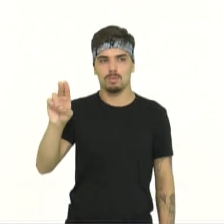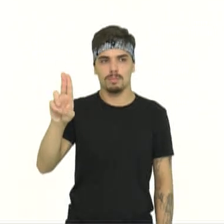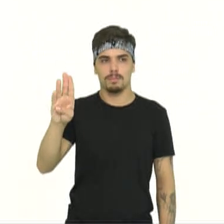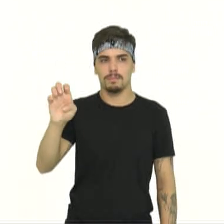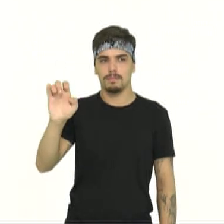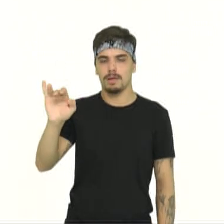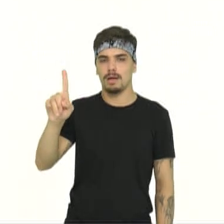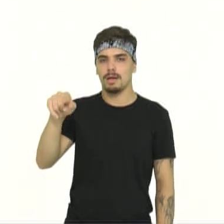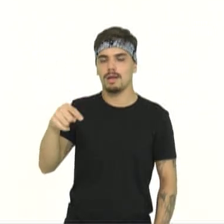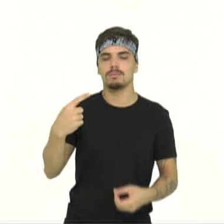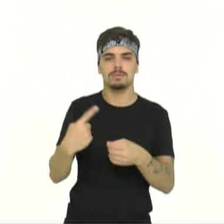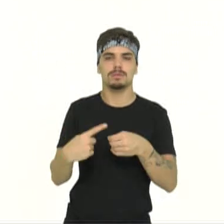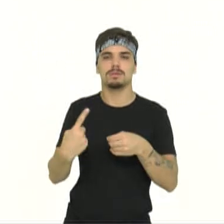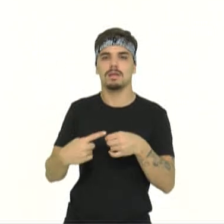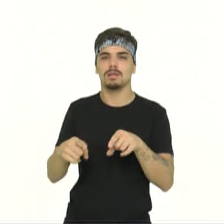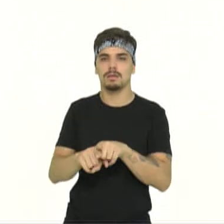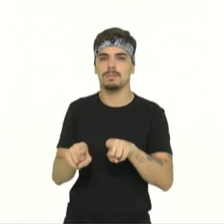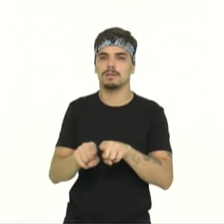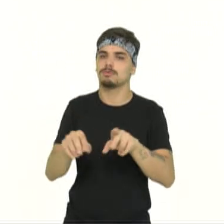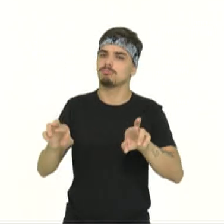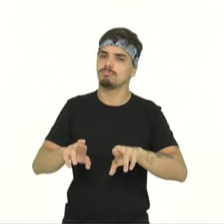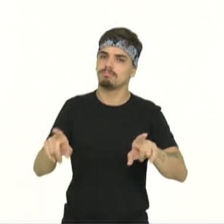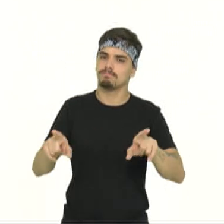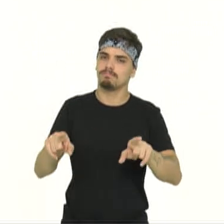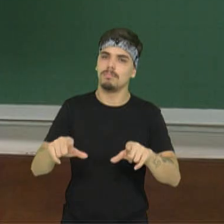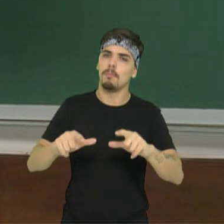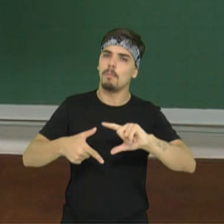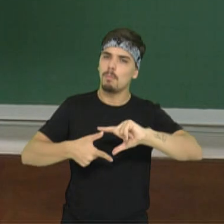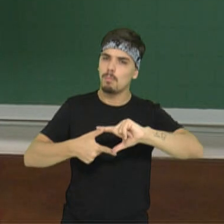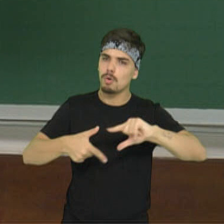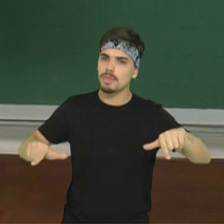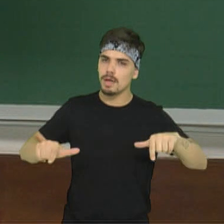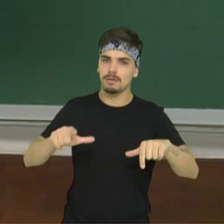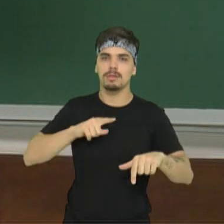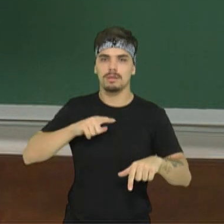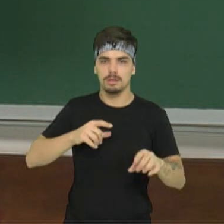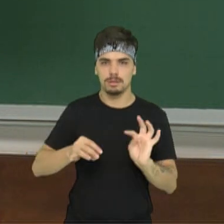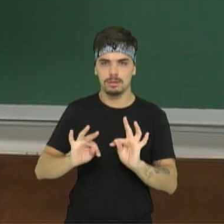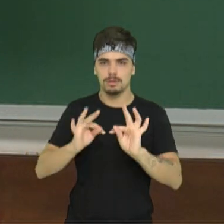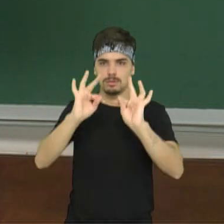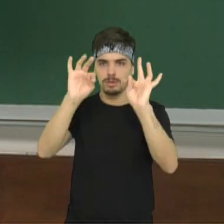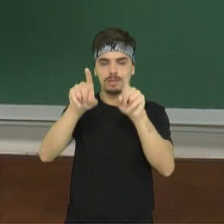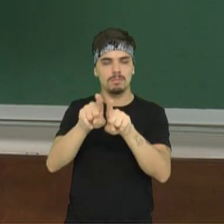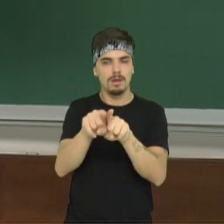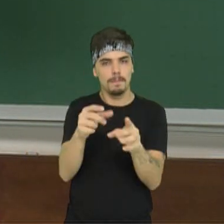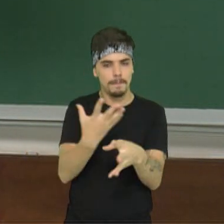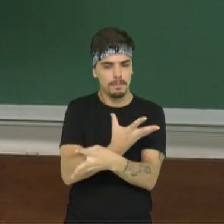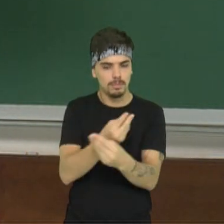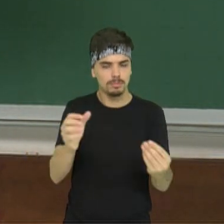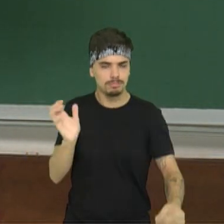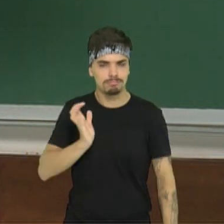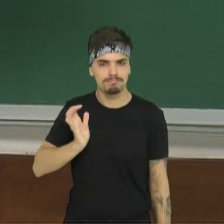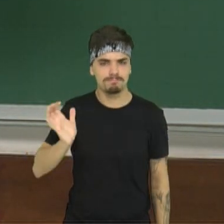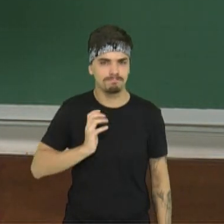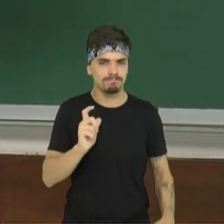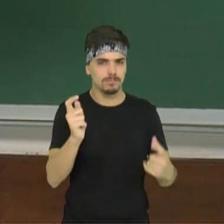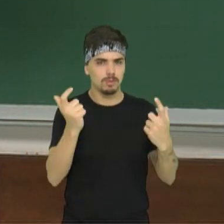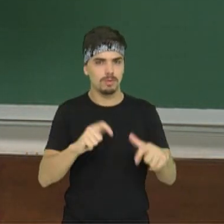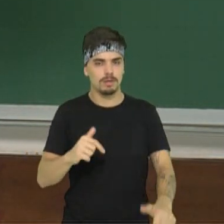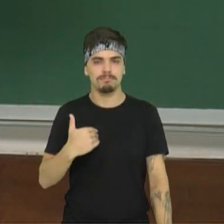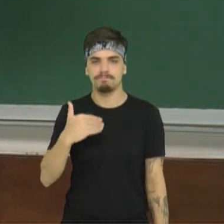cidade, uma região completamente modernizada, tecnológica, um lugar riquíssimo, né?